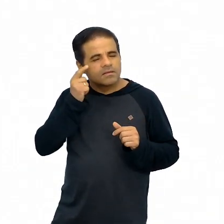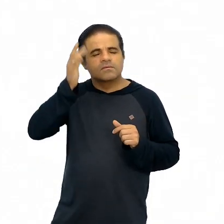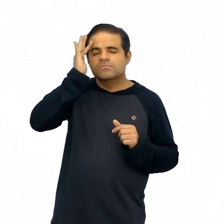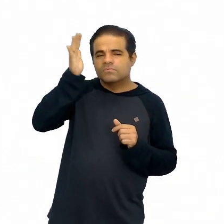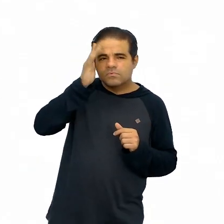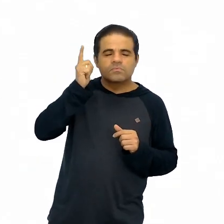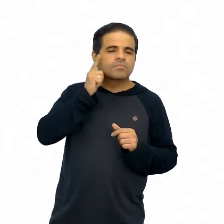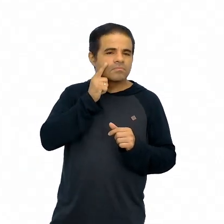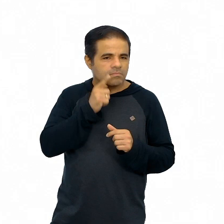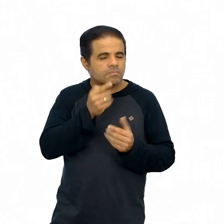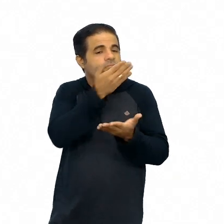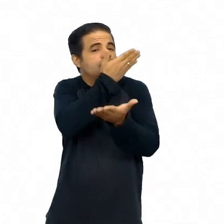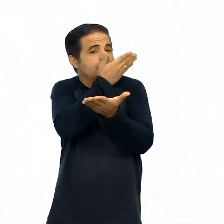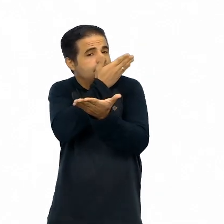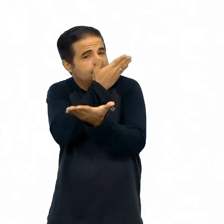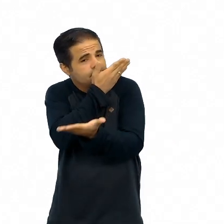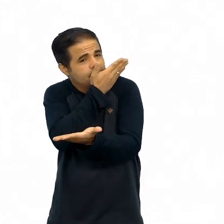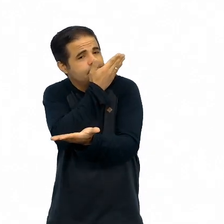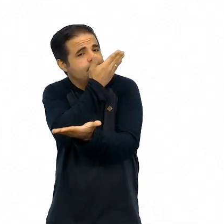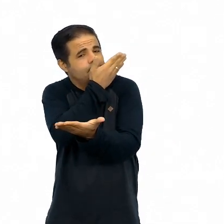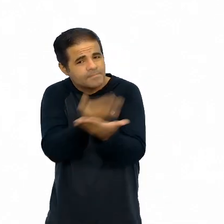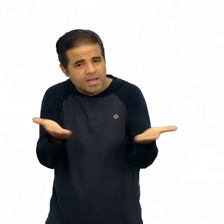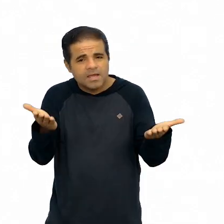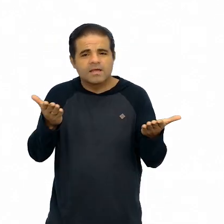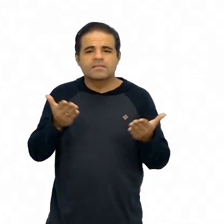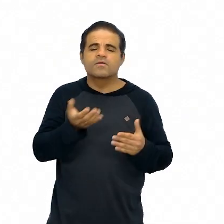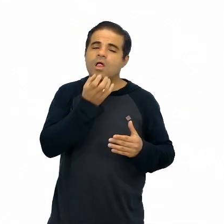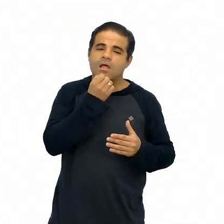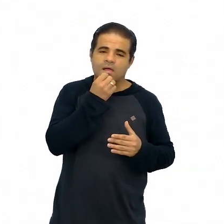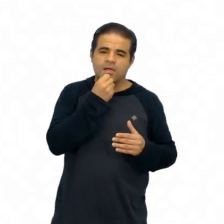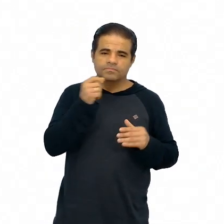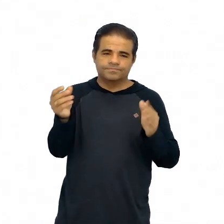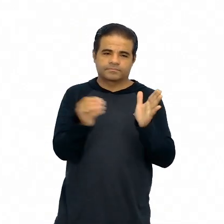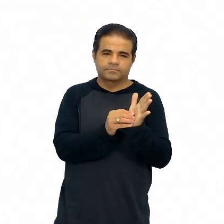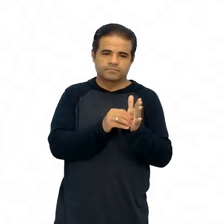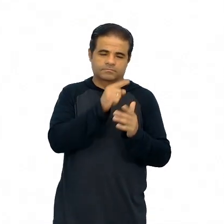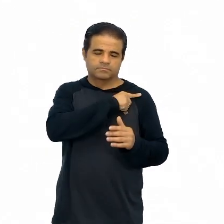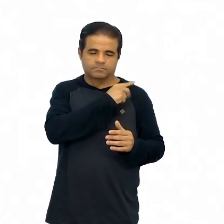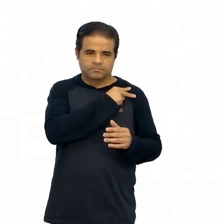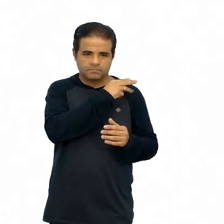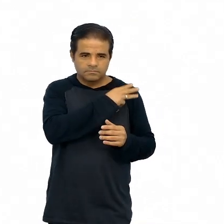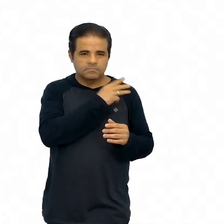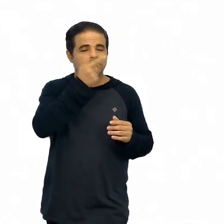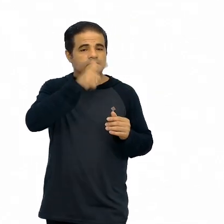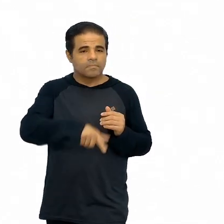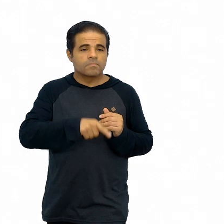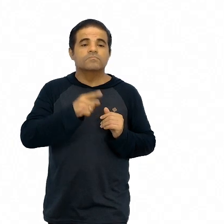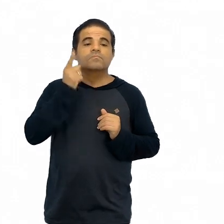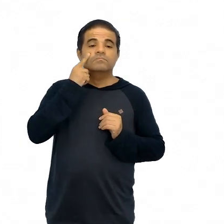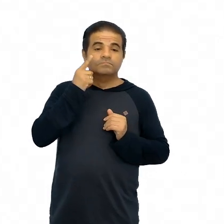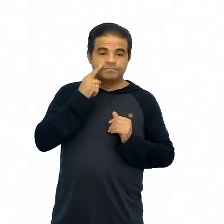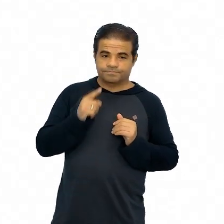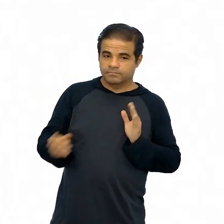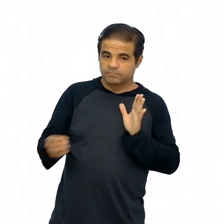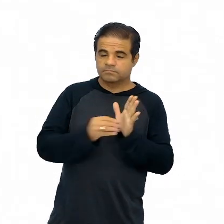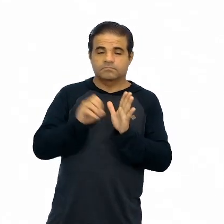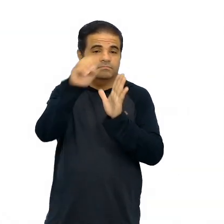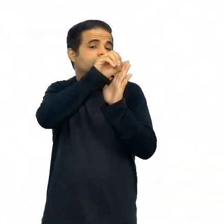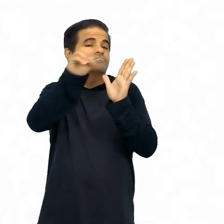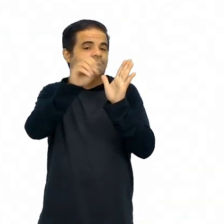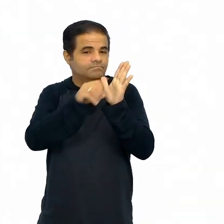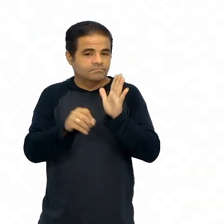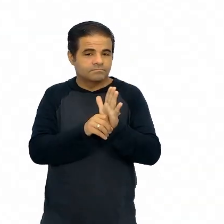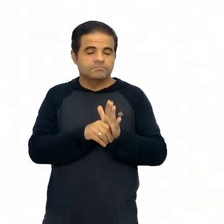você perdeu, tá bom? Aí aparece o laranjinha aí, se for formação ano série. De novo, vou lá no centro de